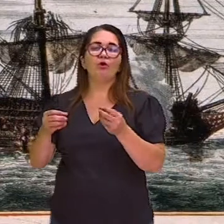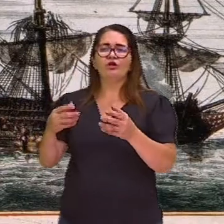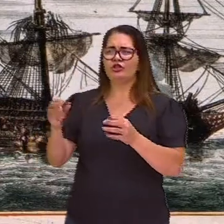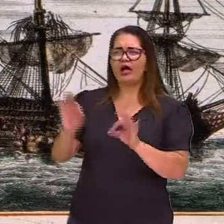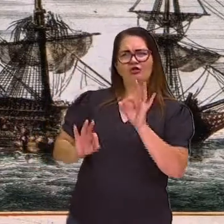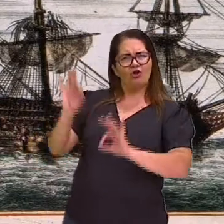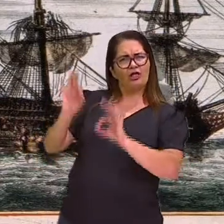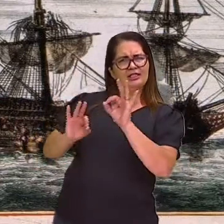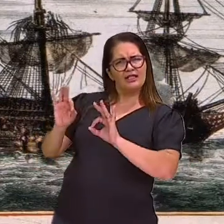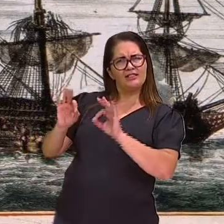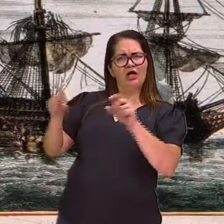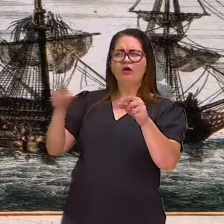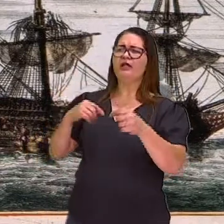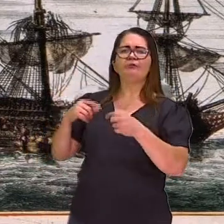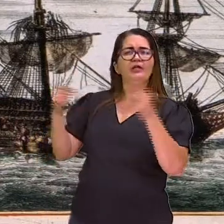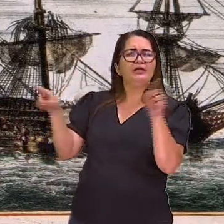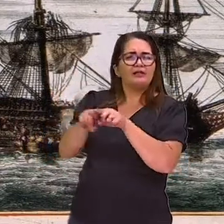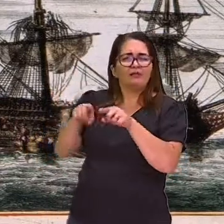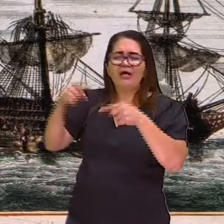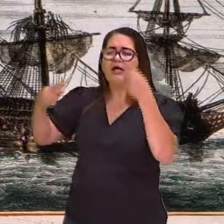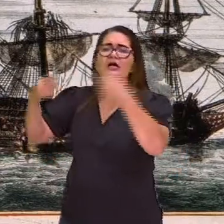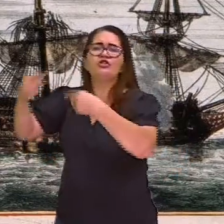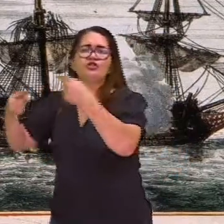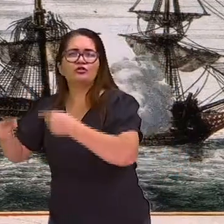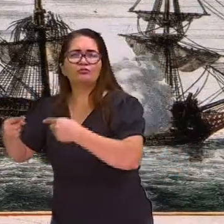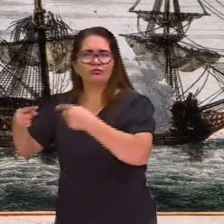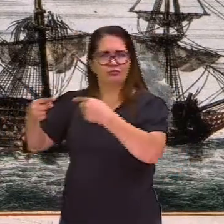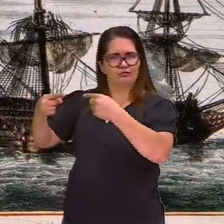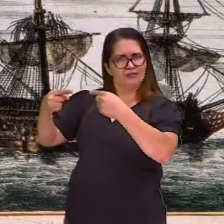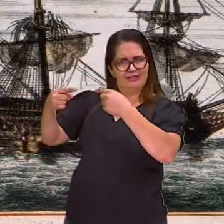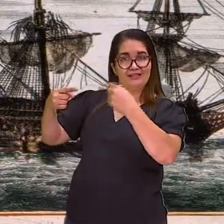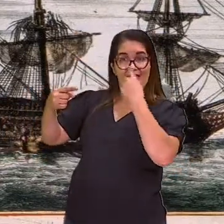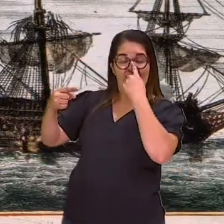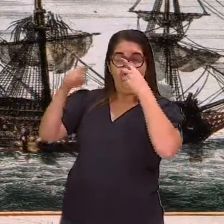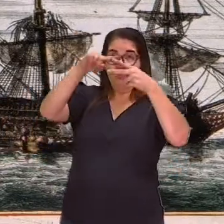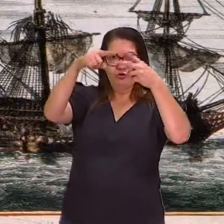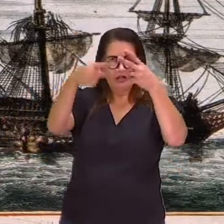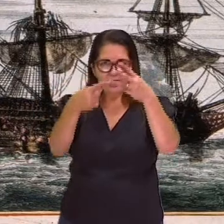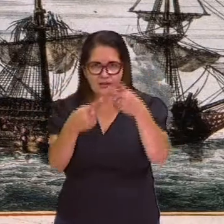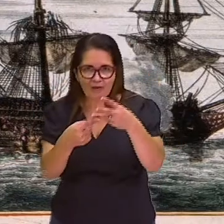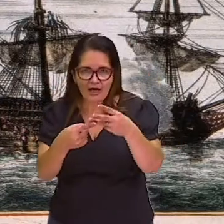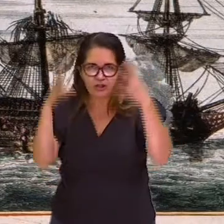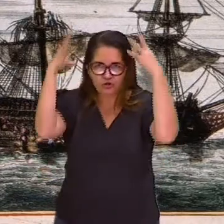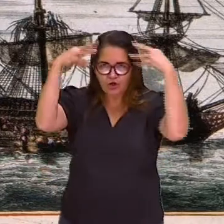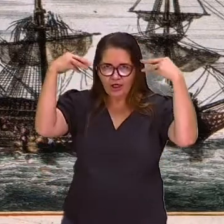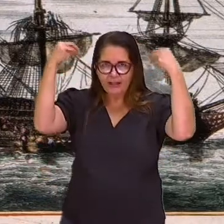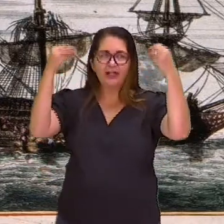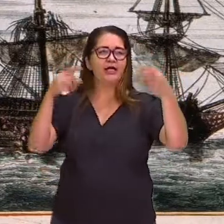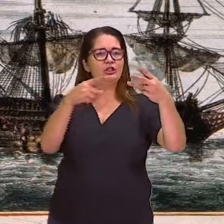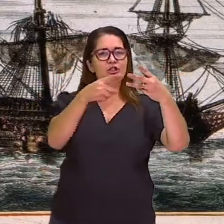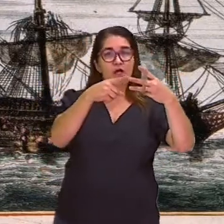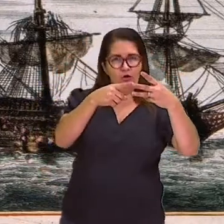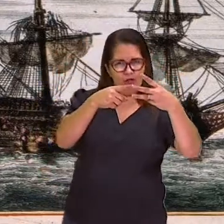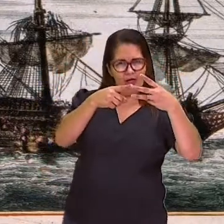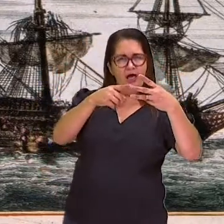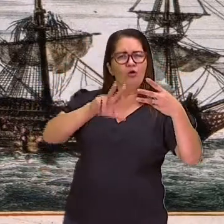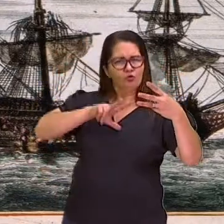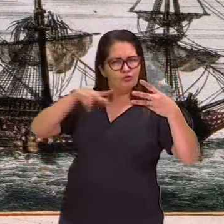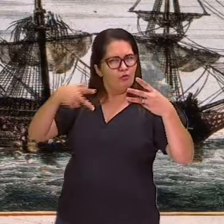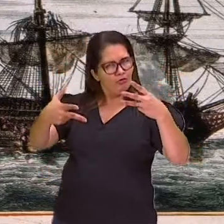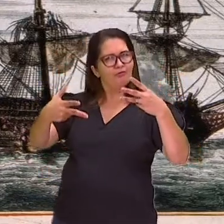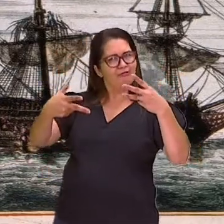Espanha e a própria Holanda. Naquele período, os holandeses procuraram construir sua própria